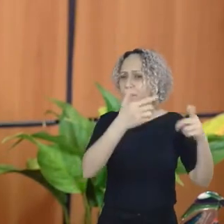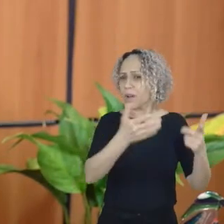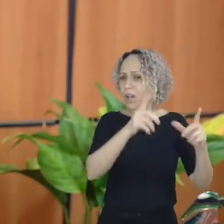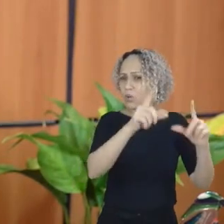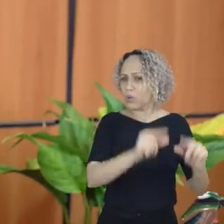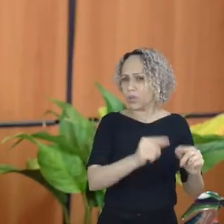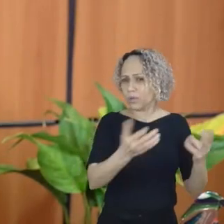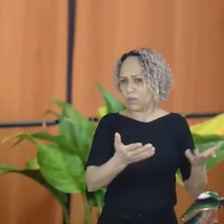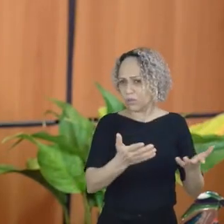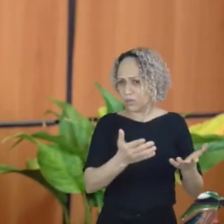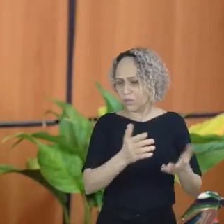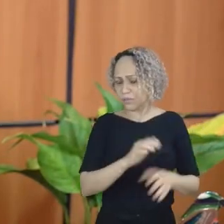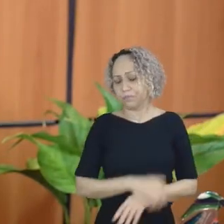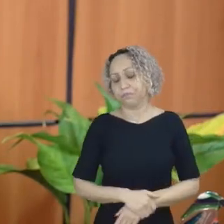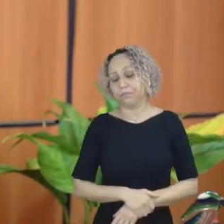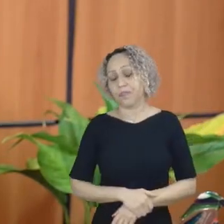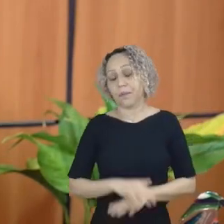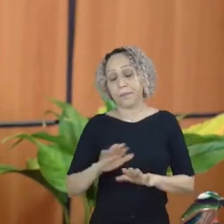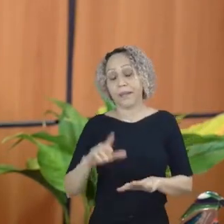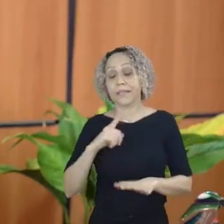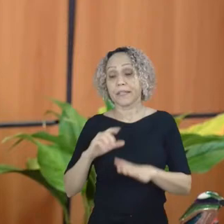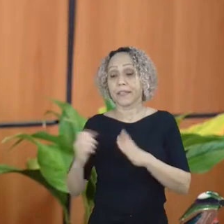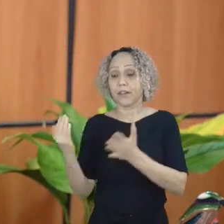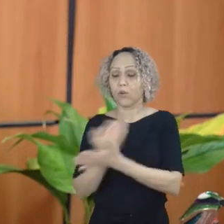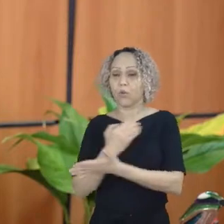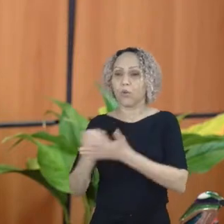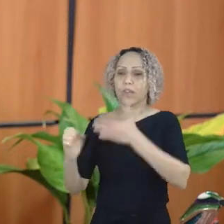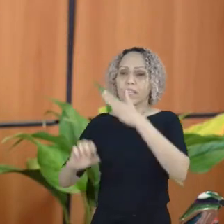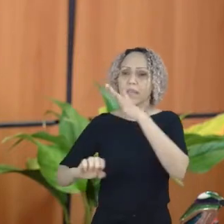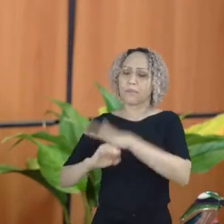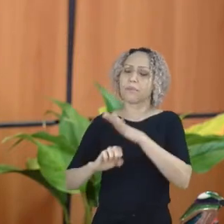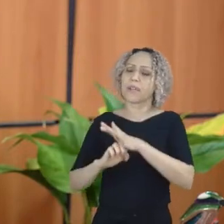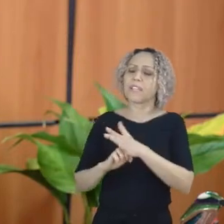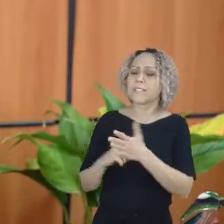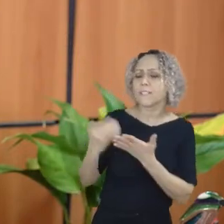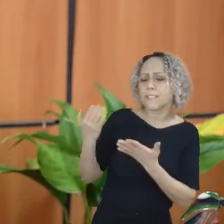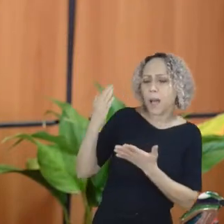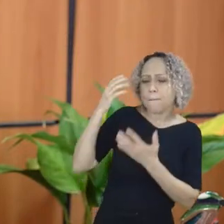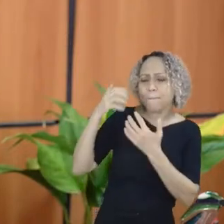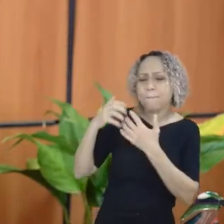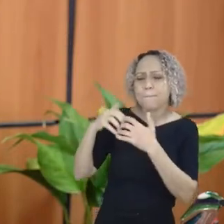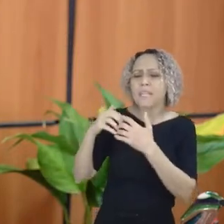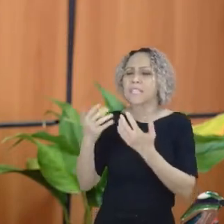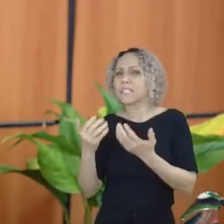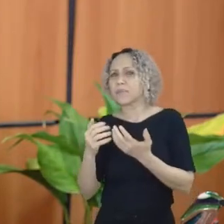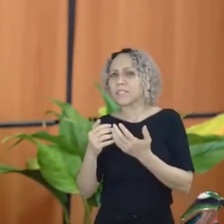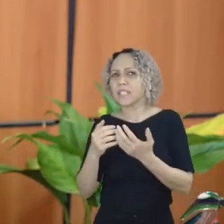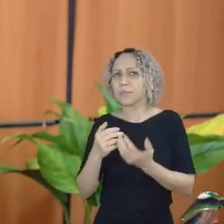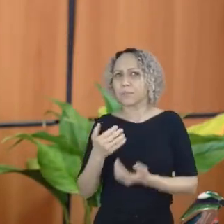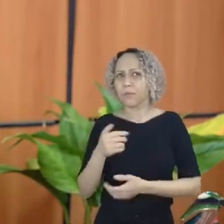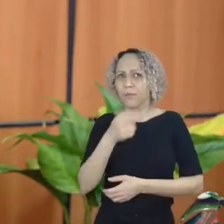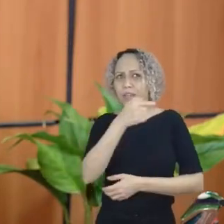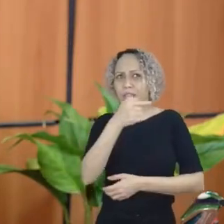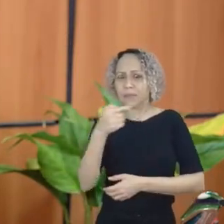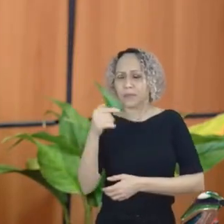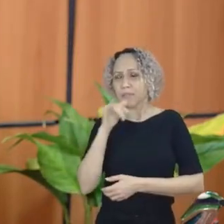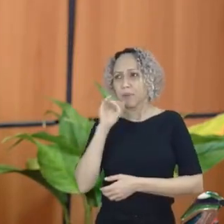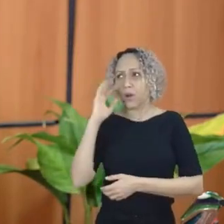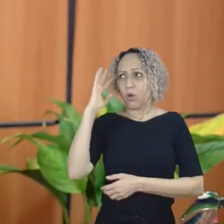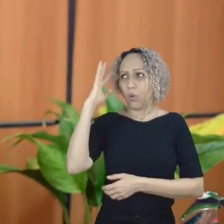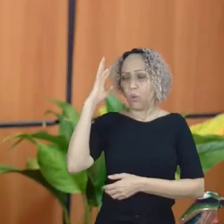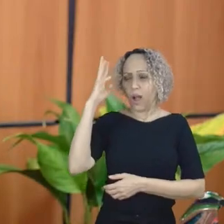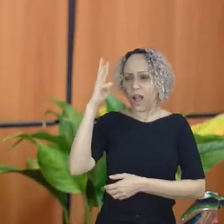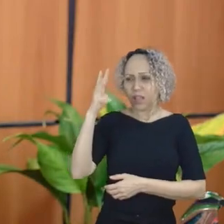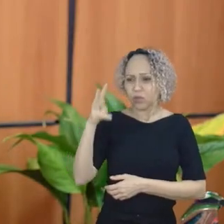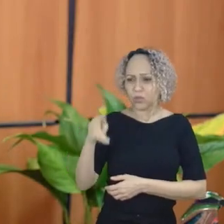a eficiência da jornada de trabalho, semana de 4 dias. Uma semana de 4 dias, necessariamente, porque assim, quando se fala